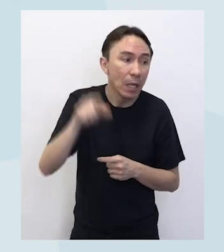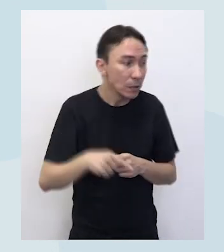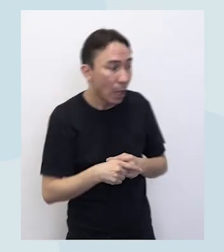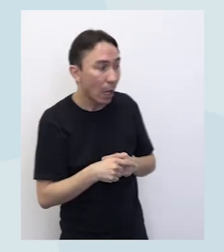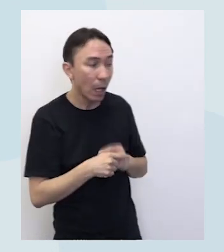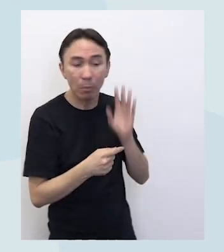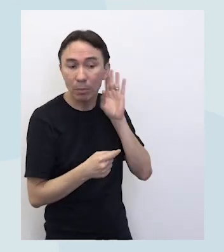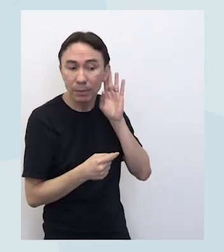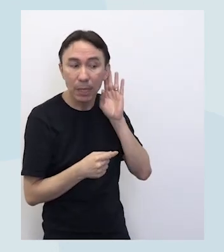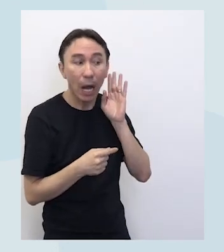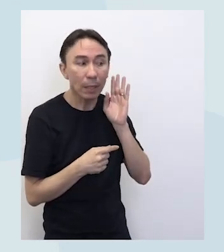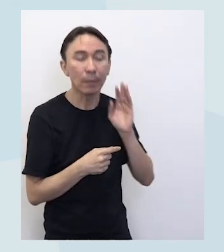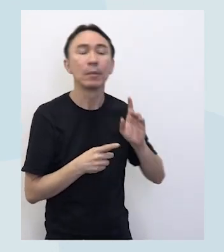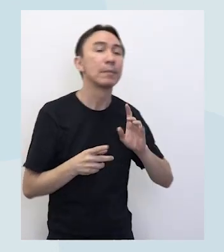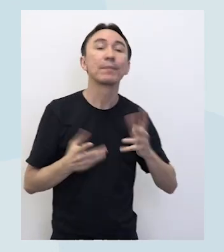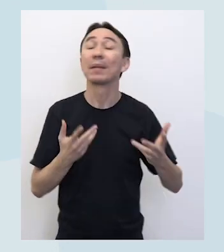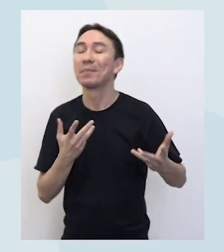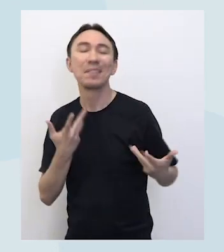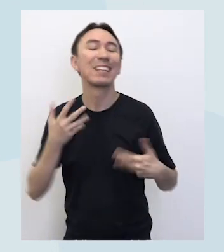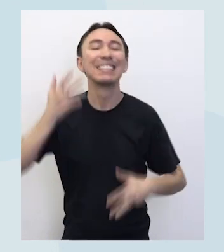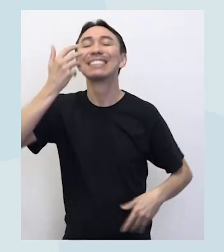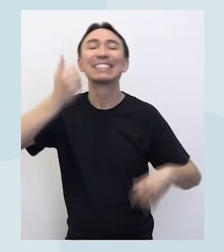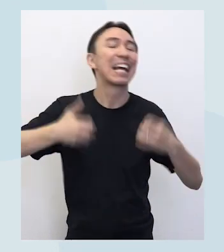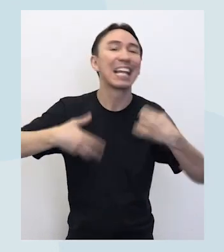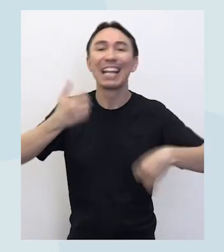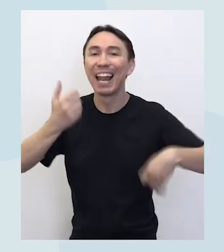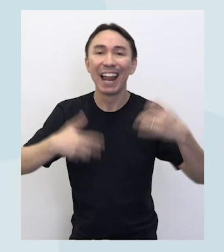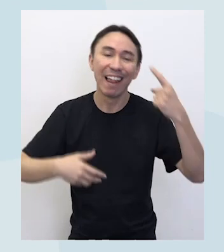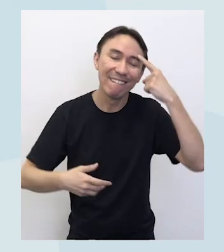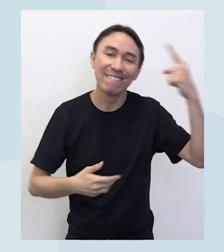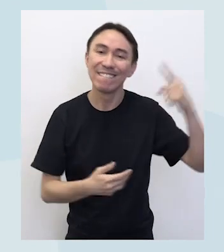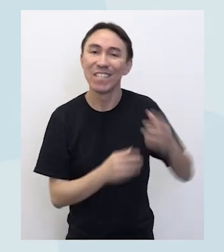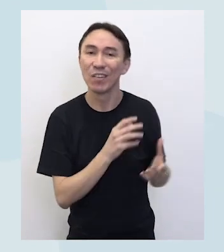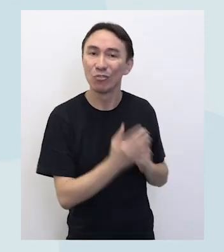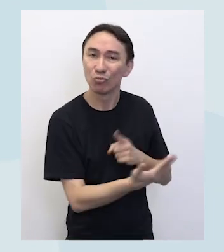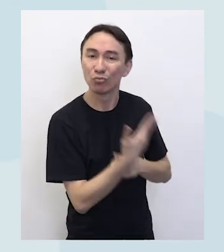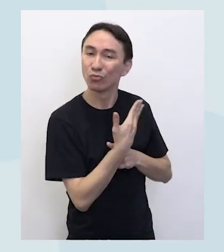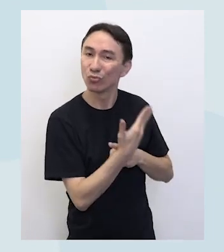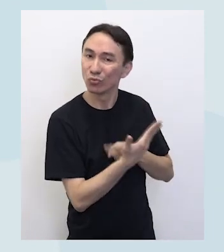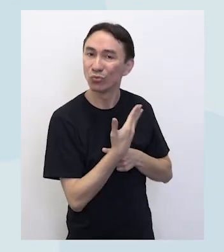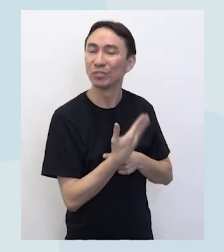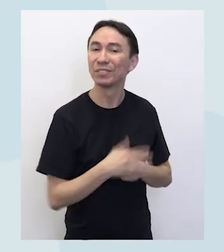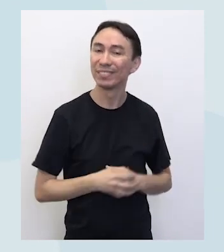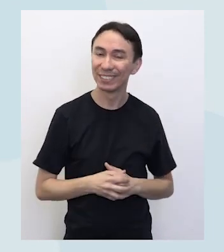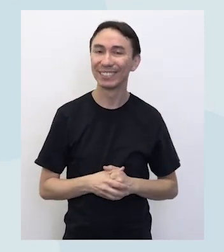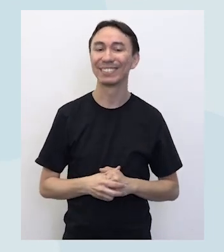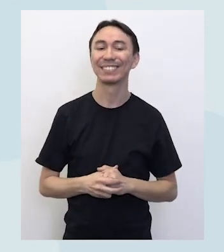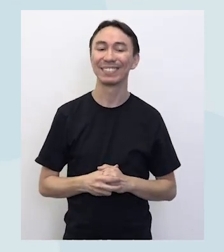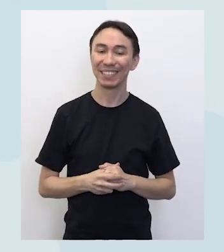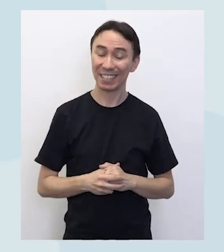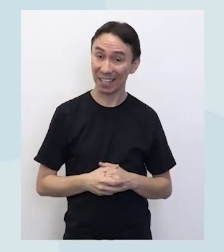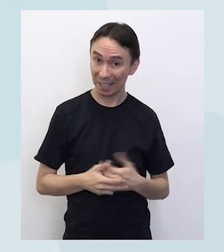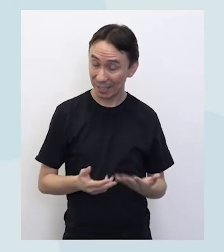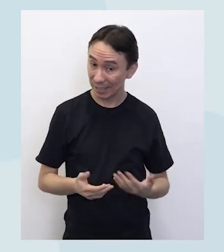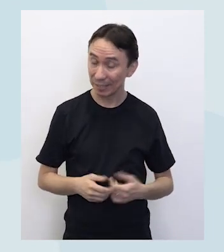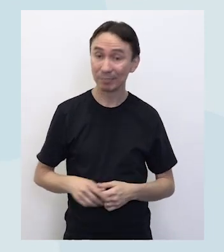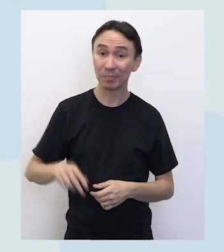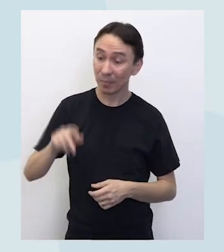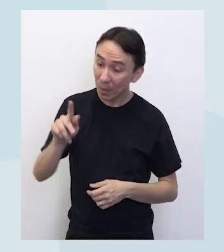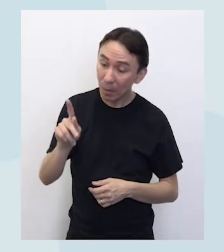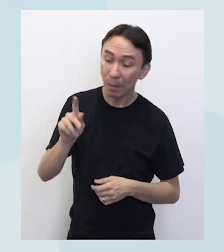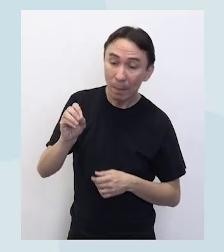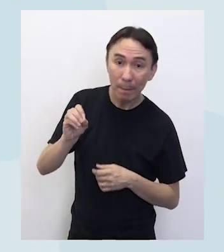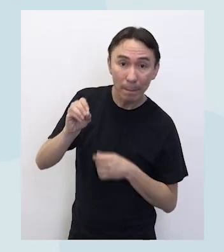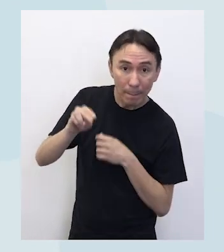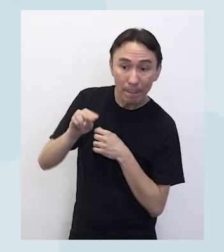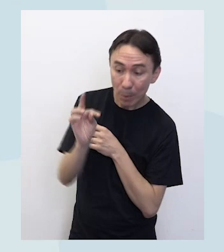qual era a fala dele, para que ele pudesse reproduzir ou lembrar aquela fala que ele tinha esquecido, tá? Então, o ponto era fundamental. Sempre que o